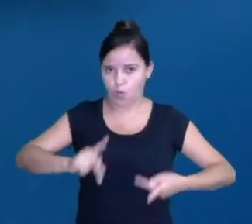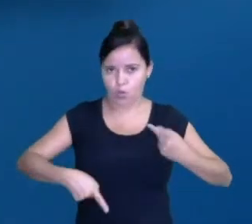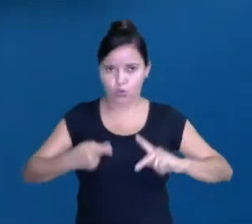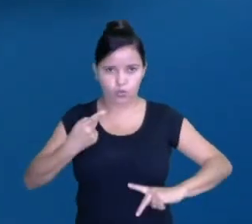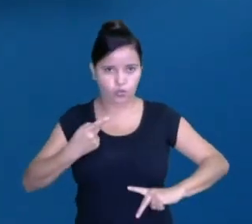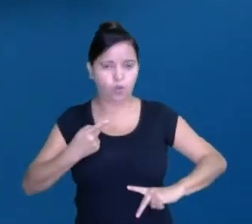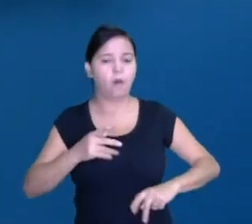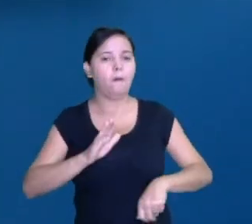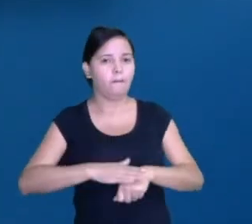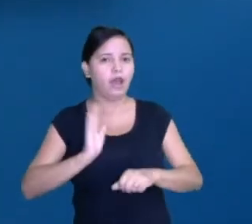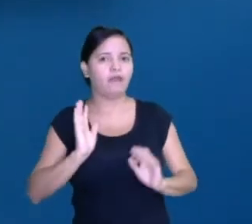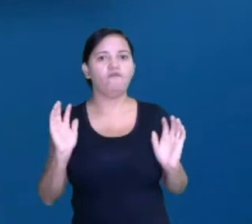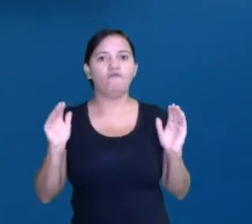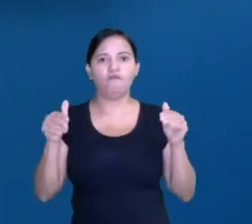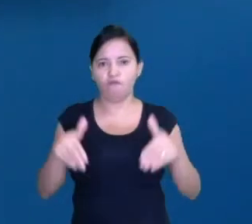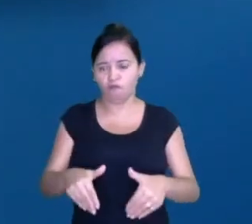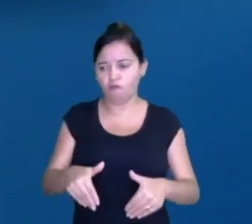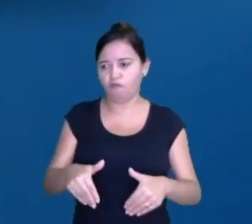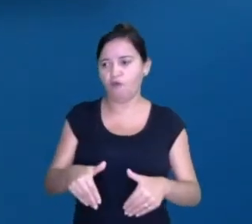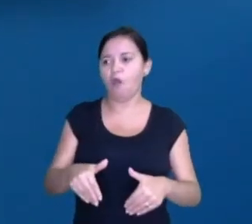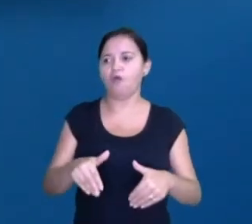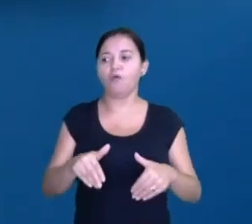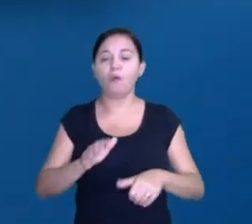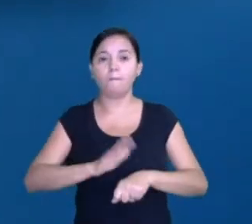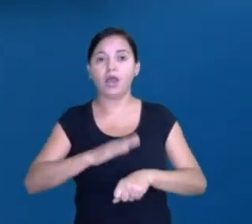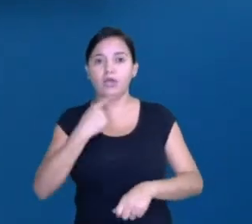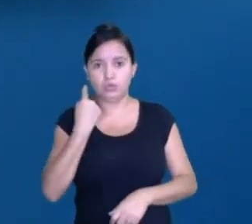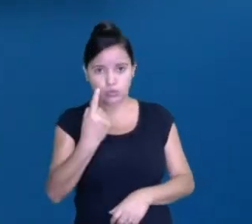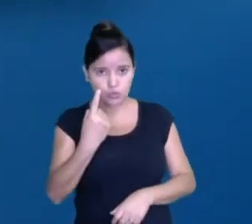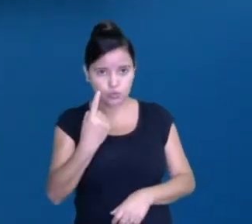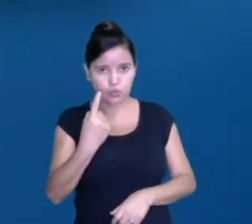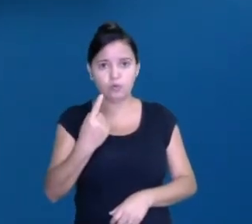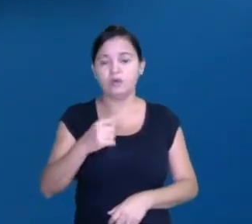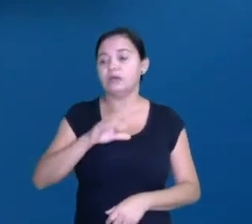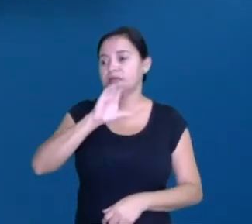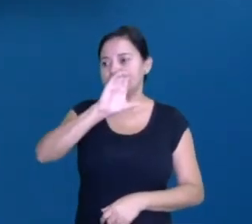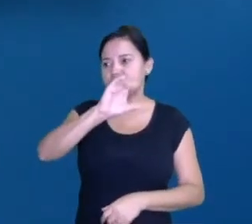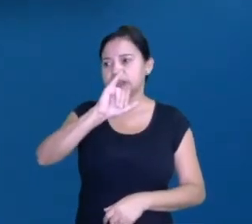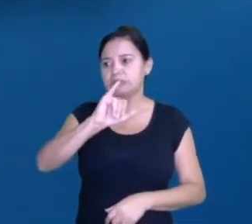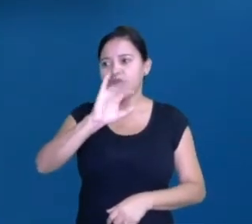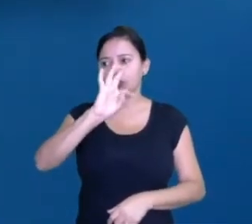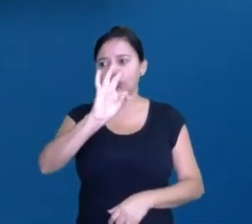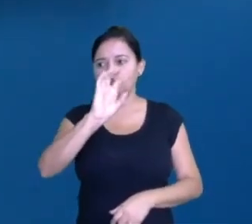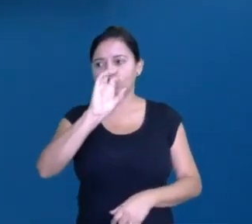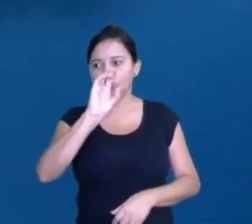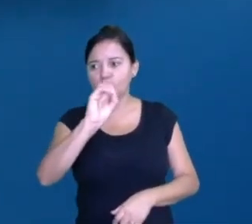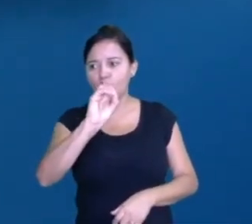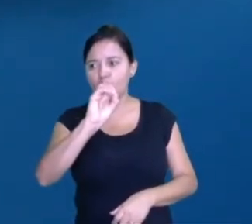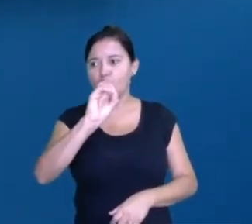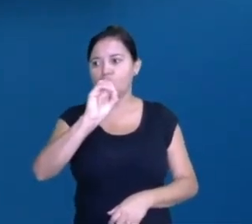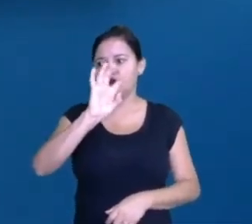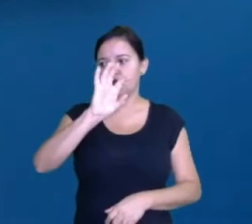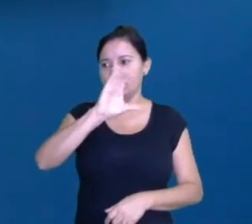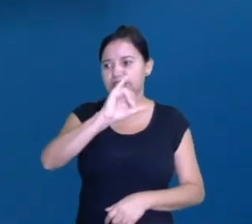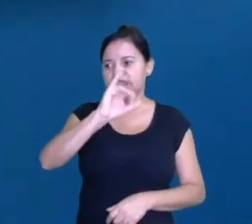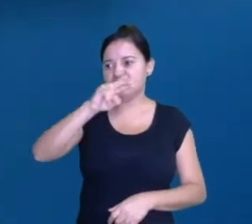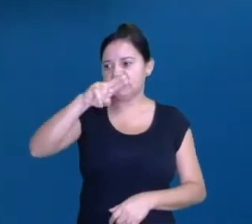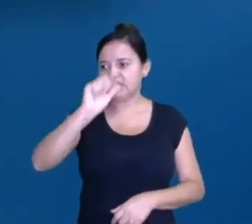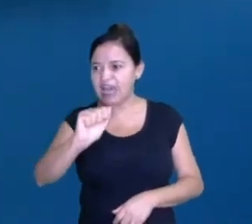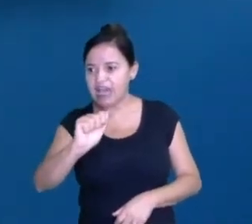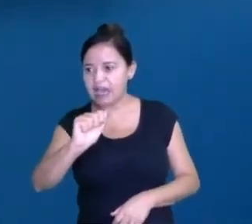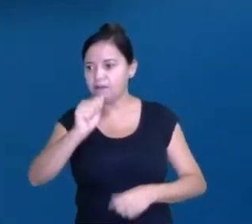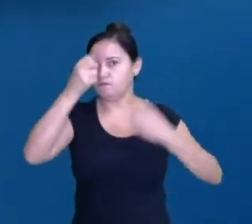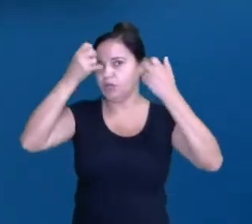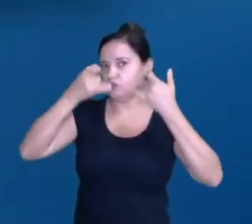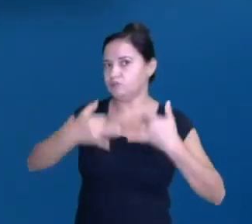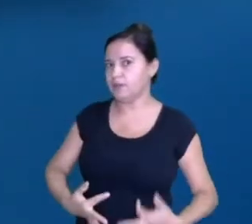apenas em um, tá? Que é a ocitocina, que já a gente vai falar sobre ela, tá? Então, eu quero que vocês entendam essa visão anatômica.